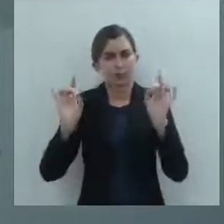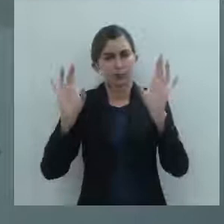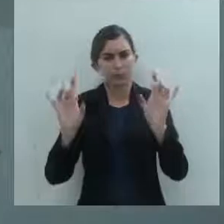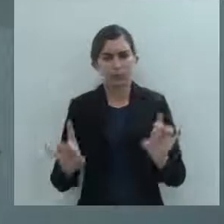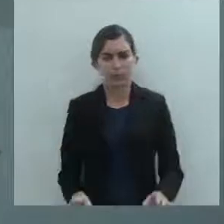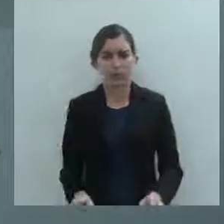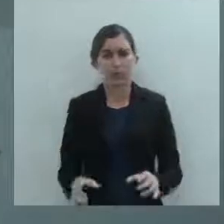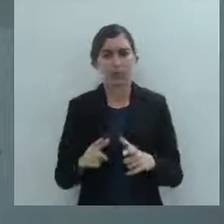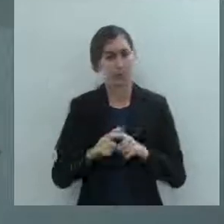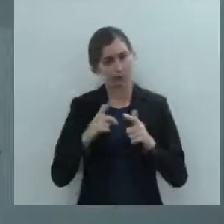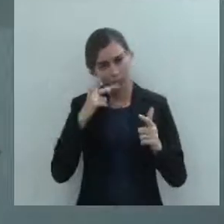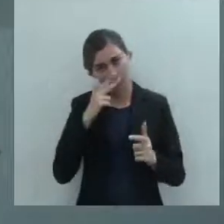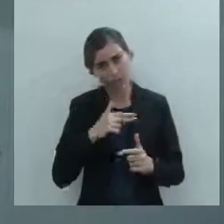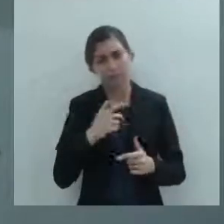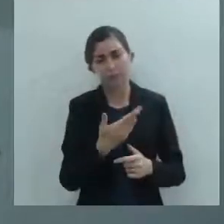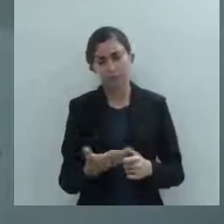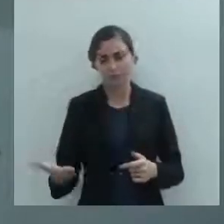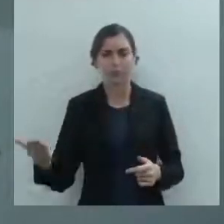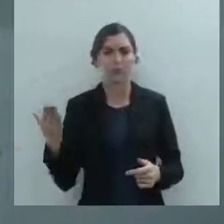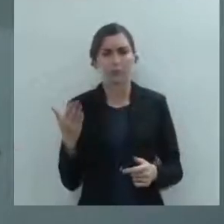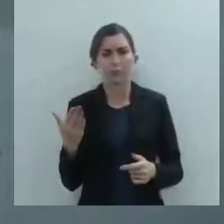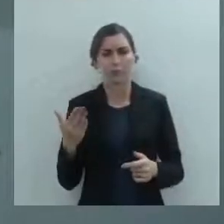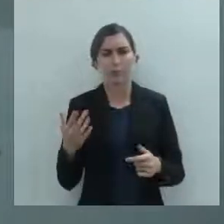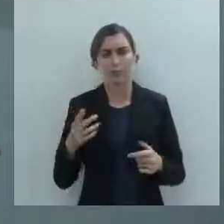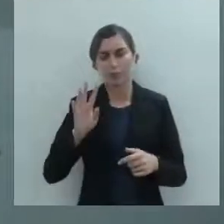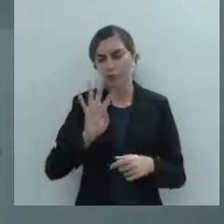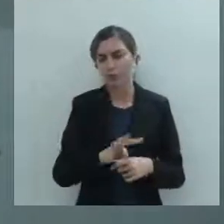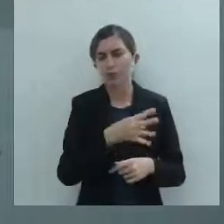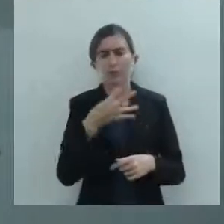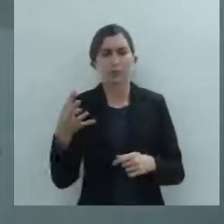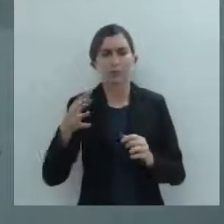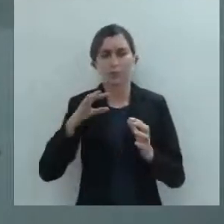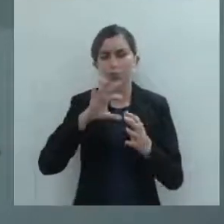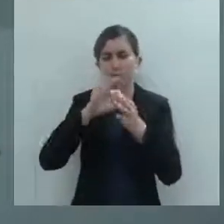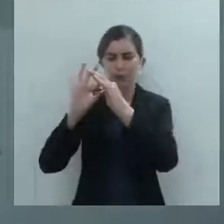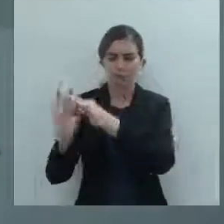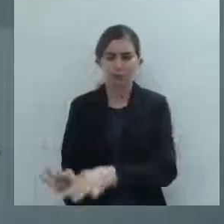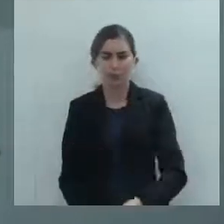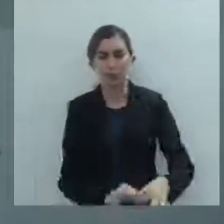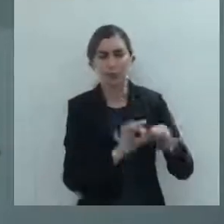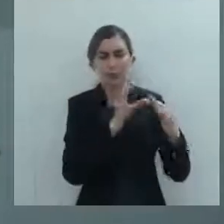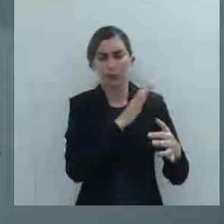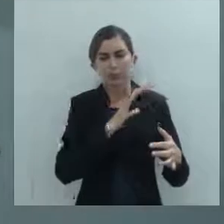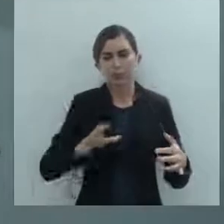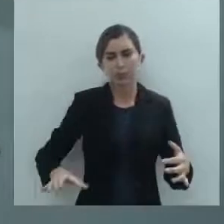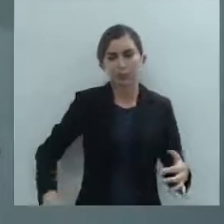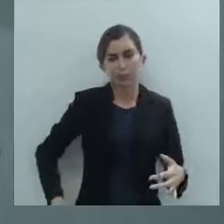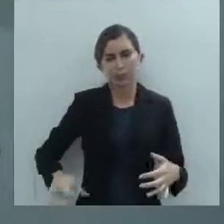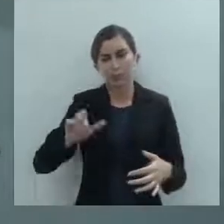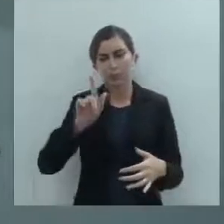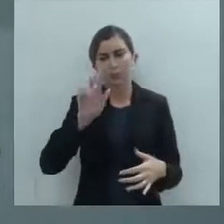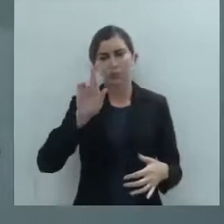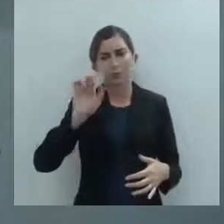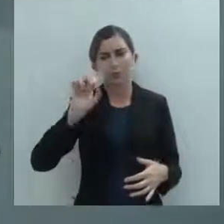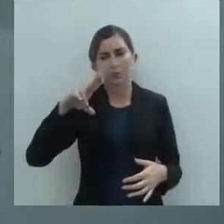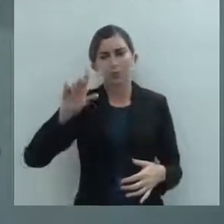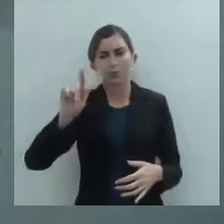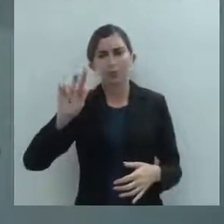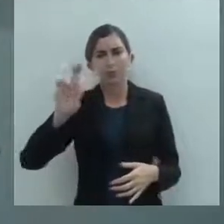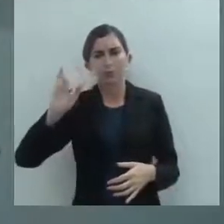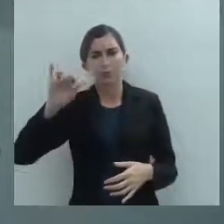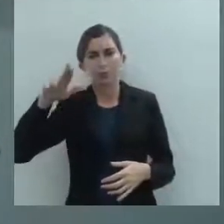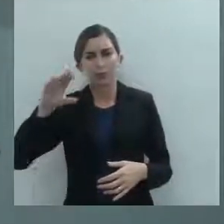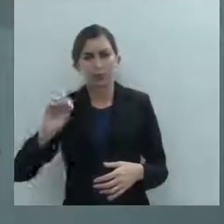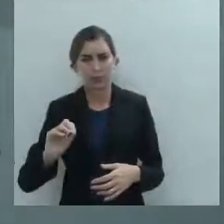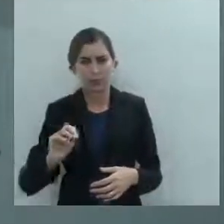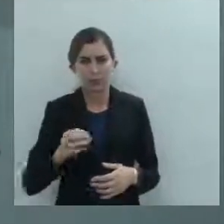especial mesmo que tenha adotado como calendário Universal o Cristão gregoriano show de bola